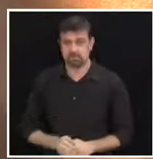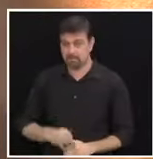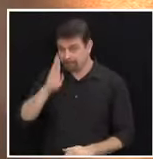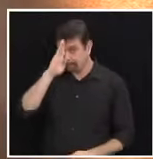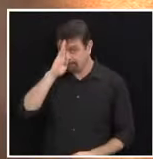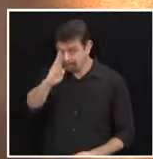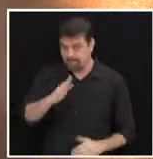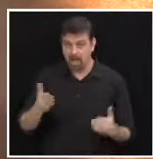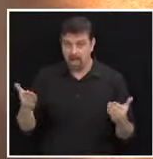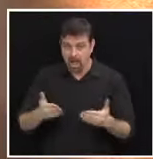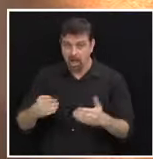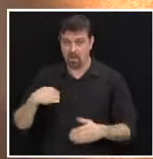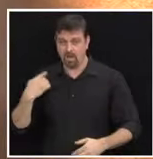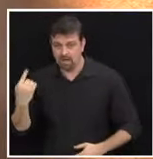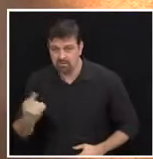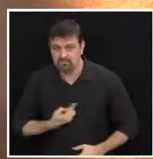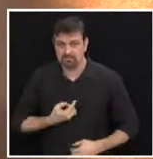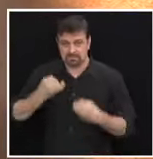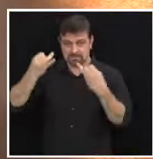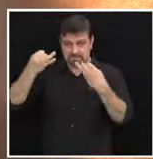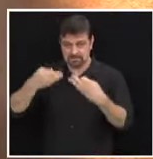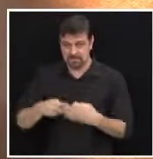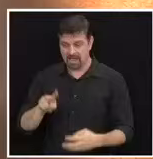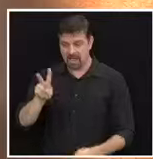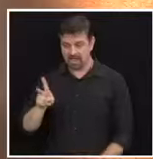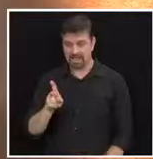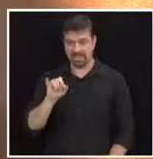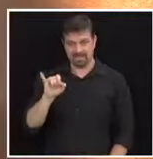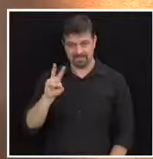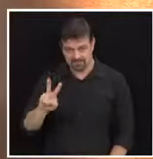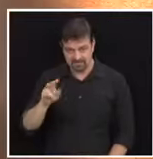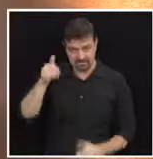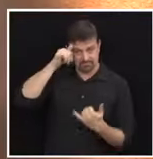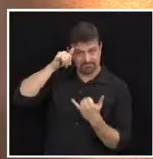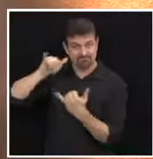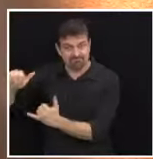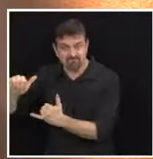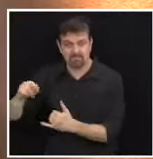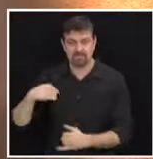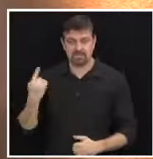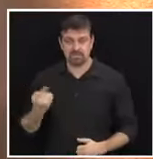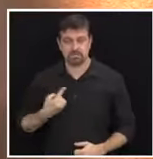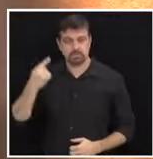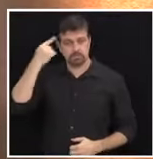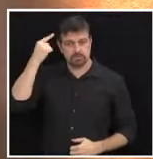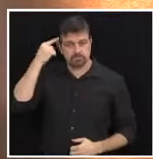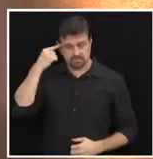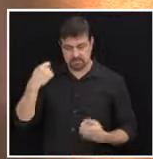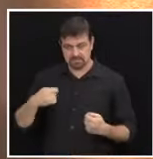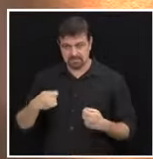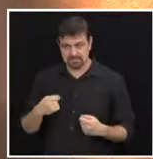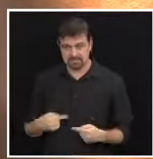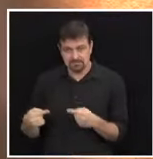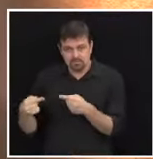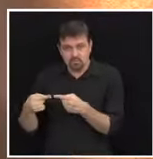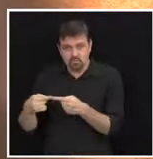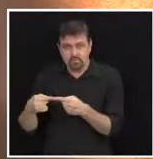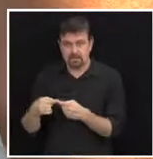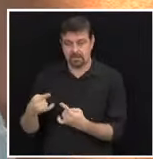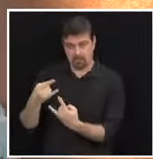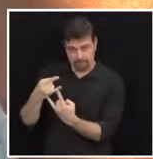agora, onde quando a gente fala em prevenção de HIV, a gente fala em prevenção combinada. Hoje não é só você